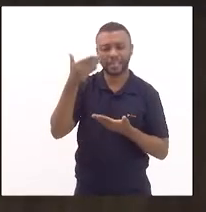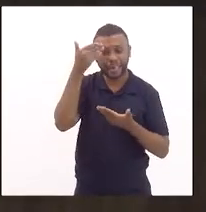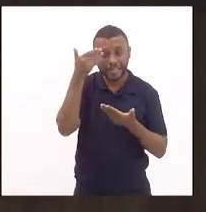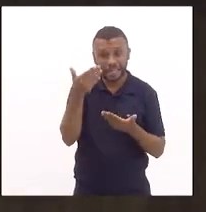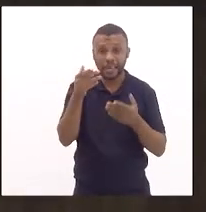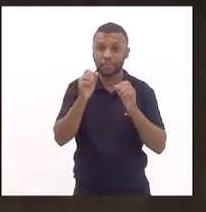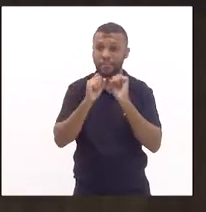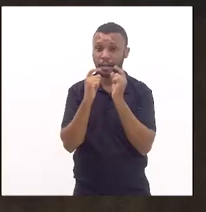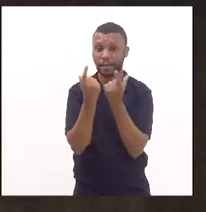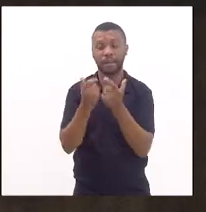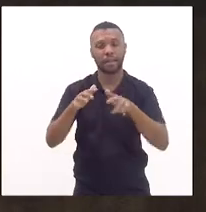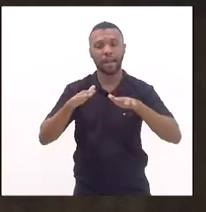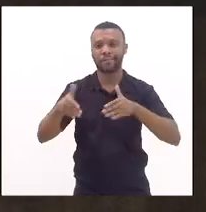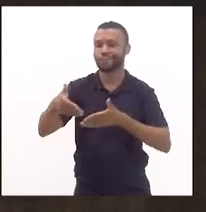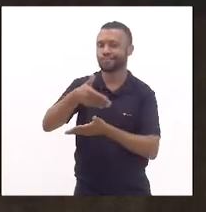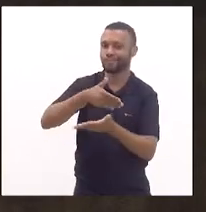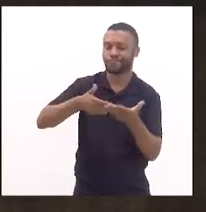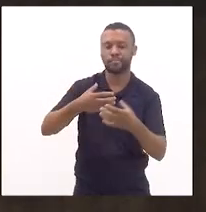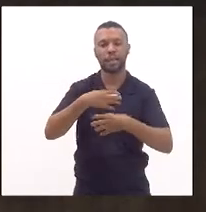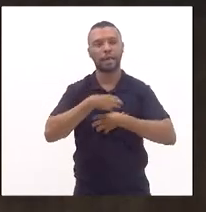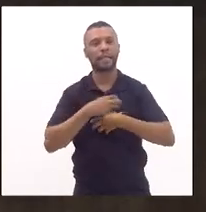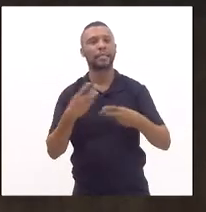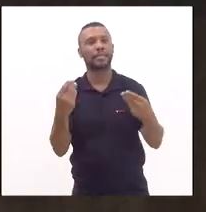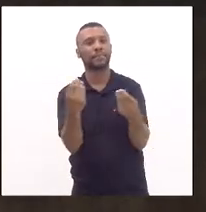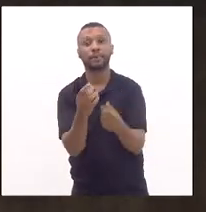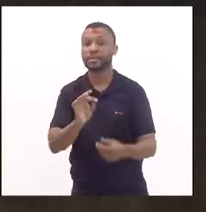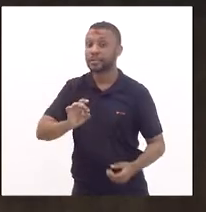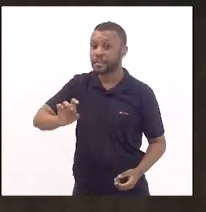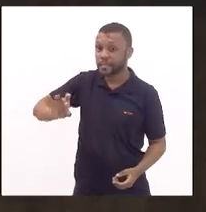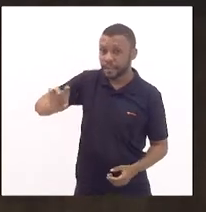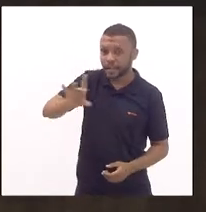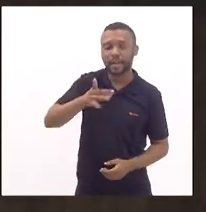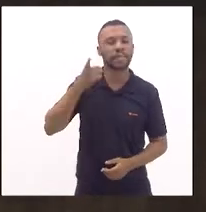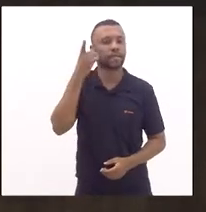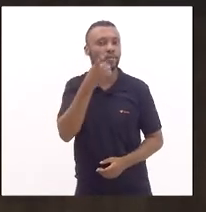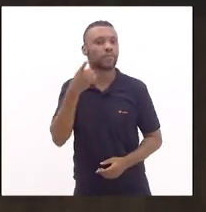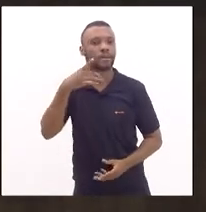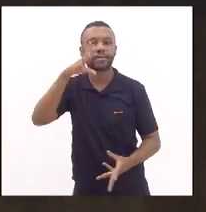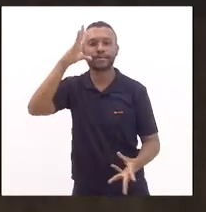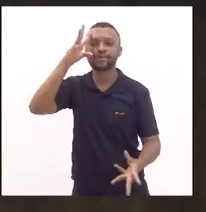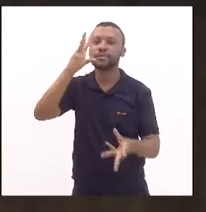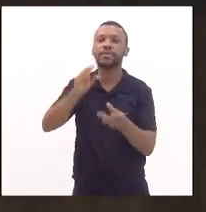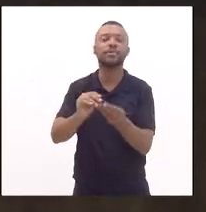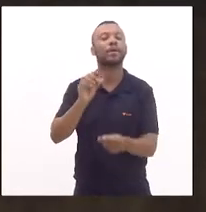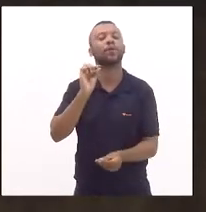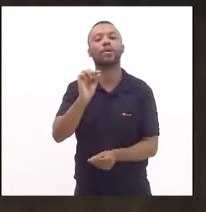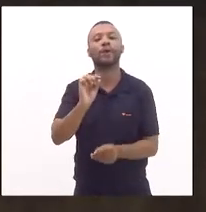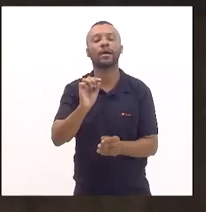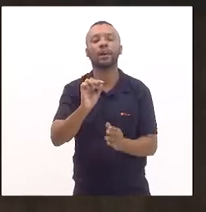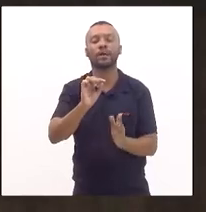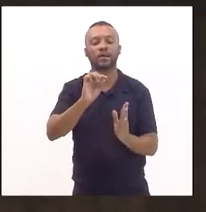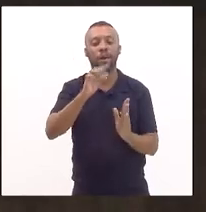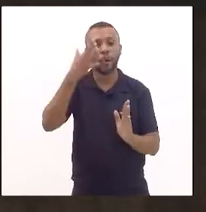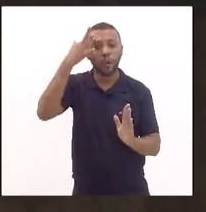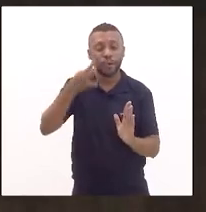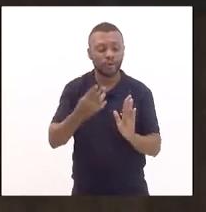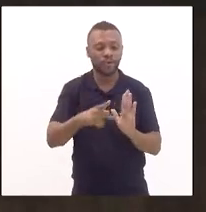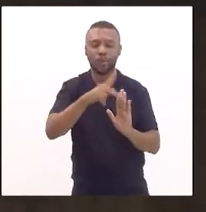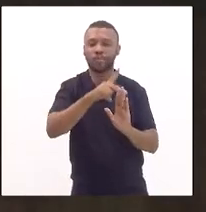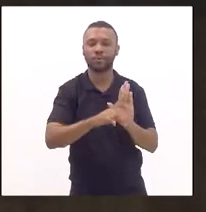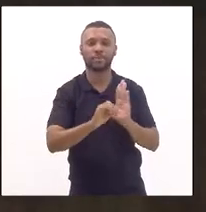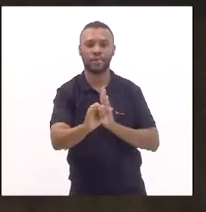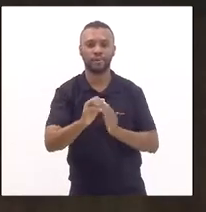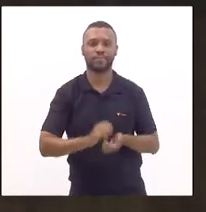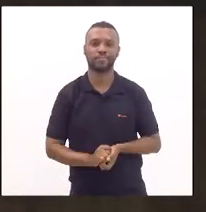pela sensibilidade dos deputados e entender o projeto. Como eu disse lá